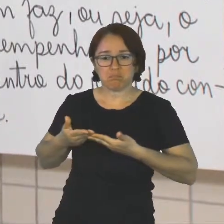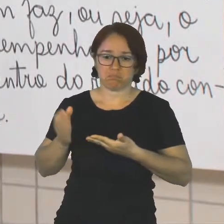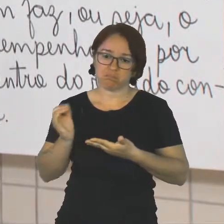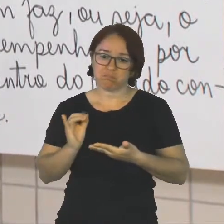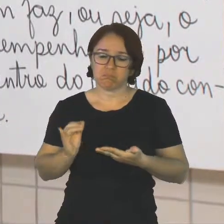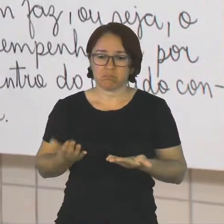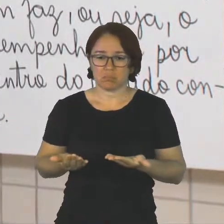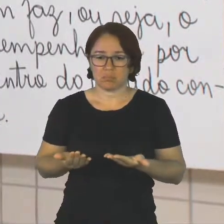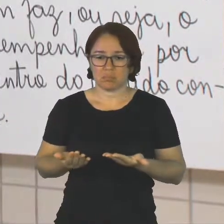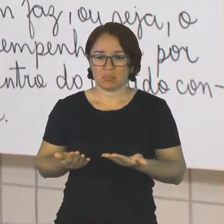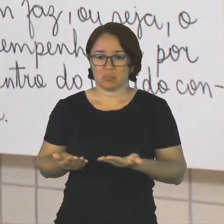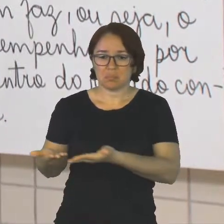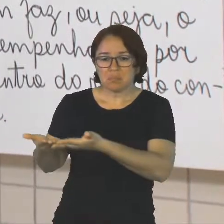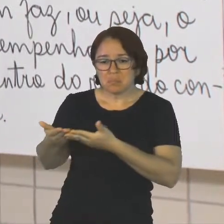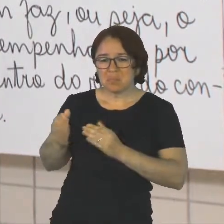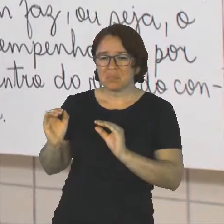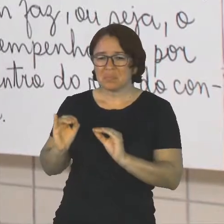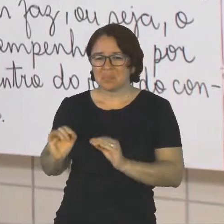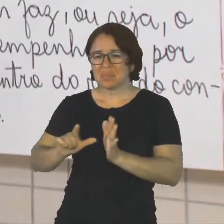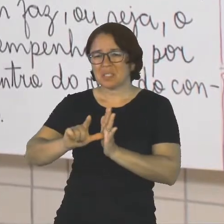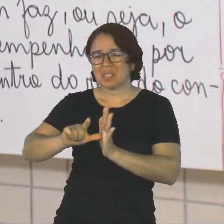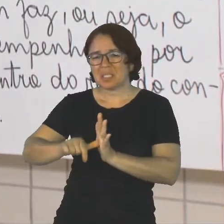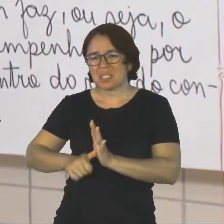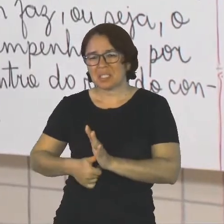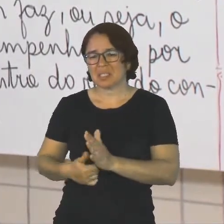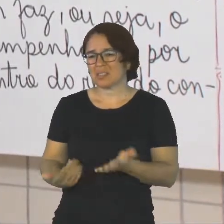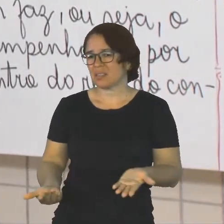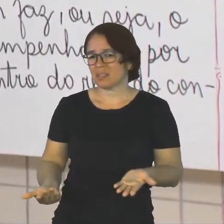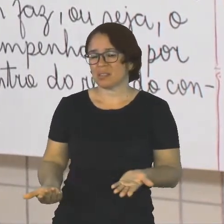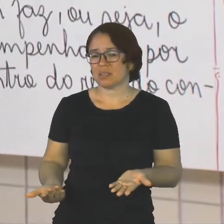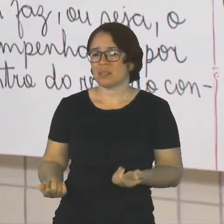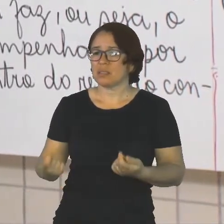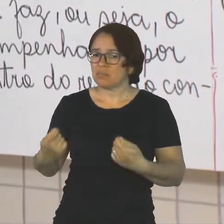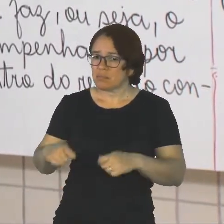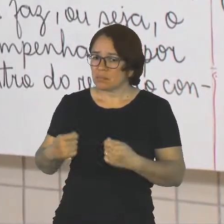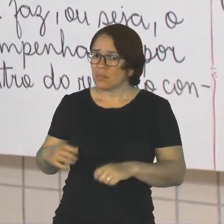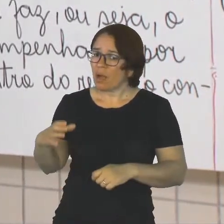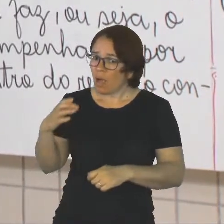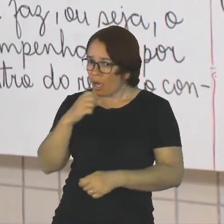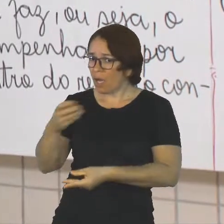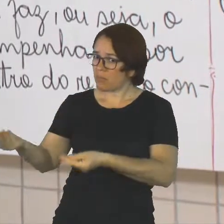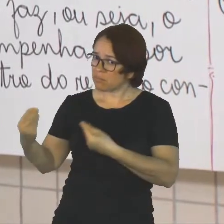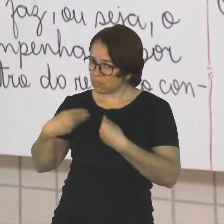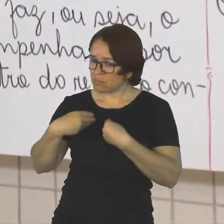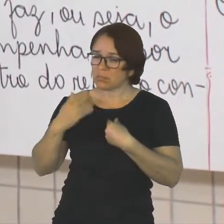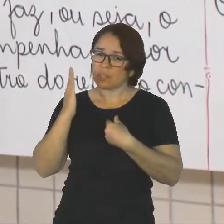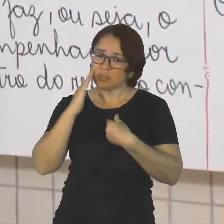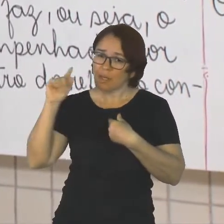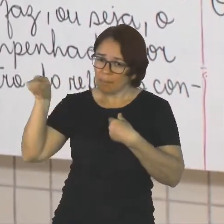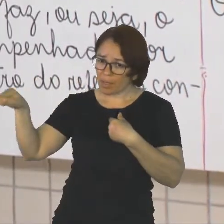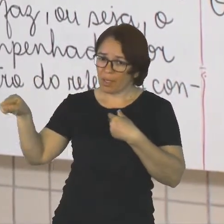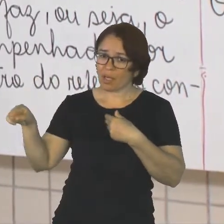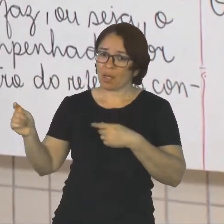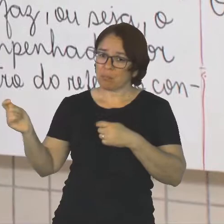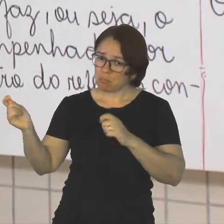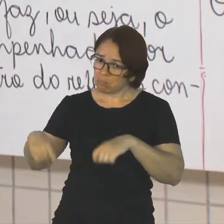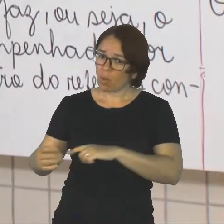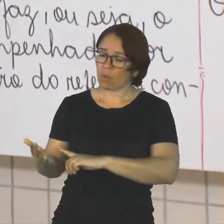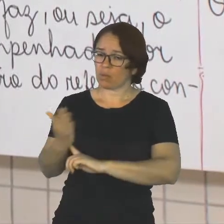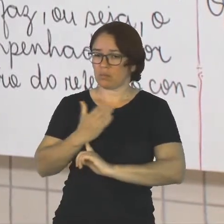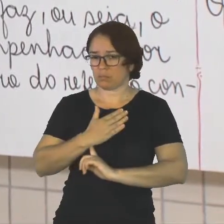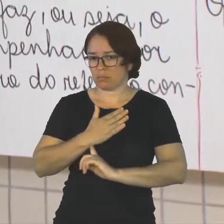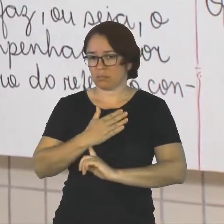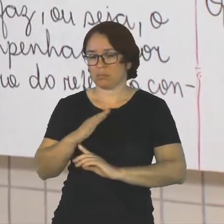que esse problema seja resolvido. E ele sabe quem pode resolver esse problema e ele direciona a